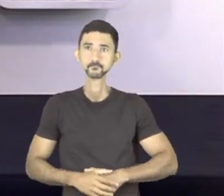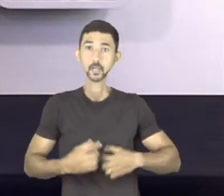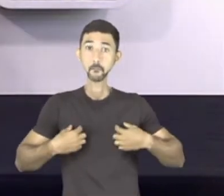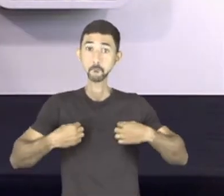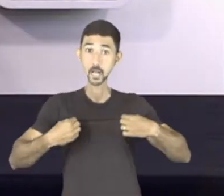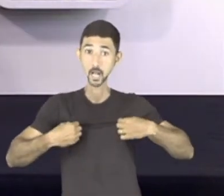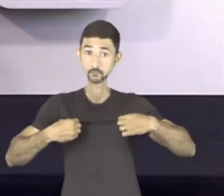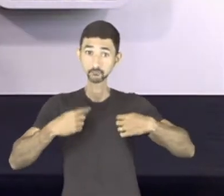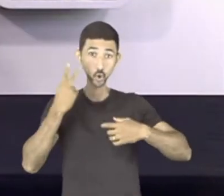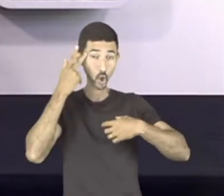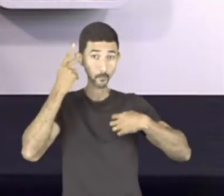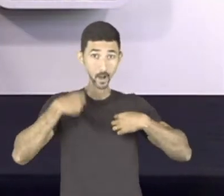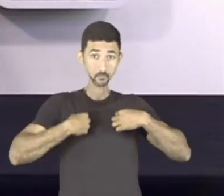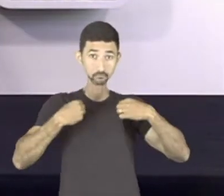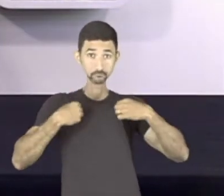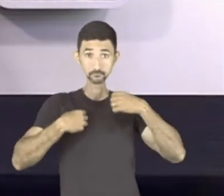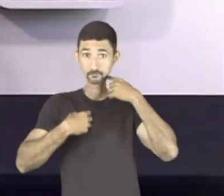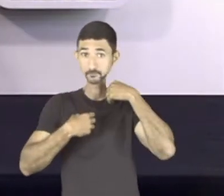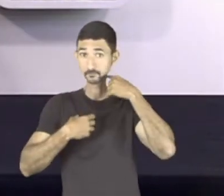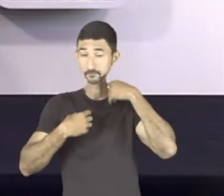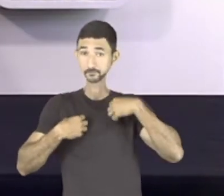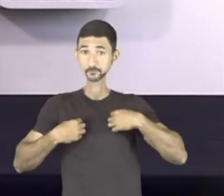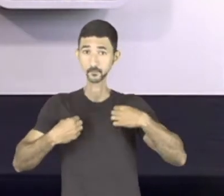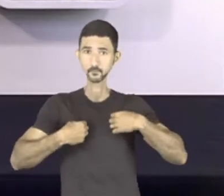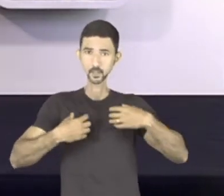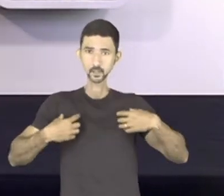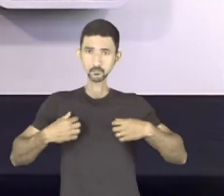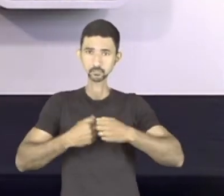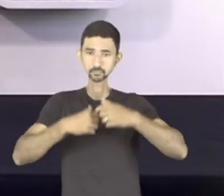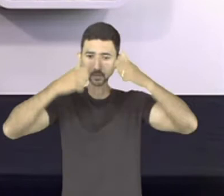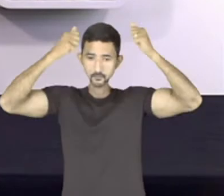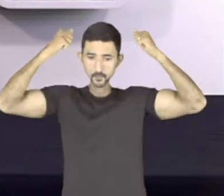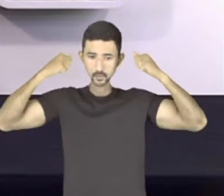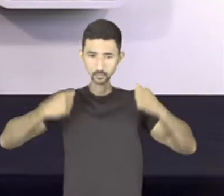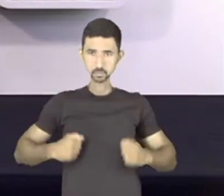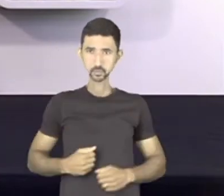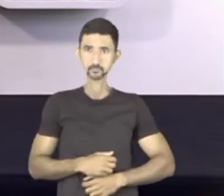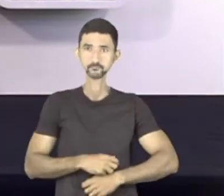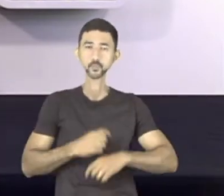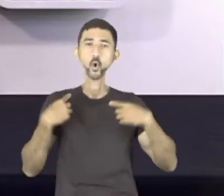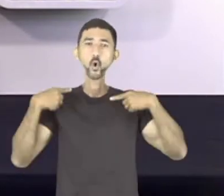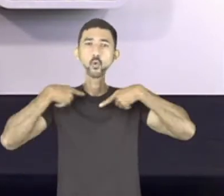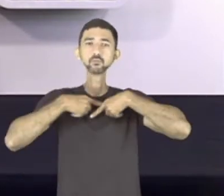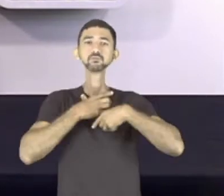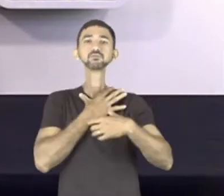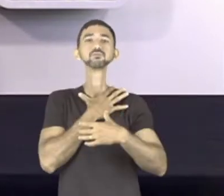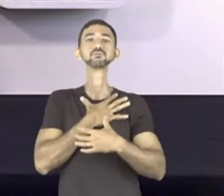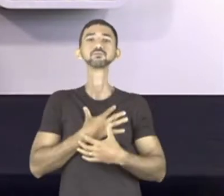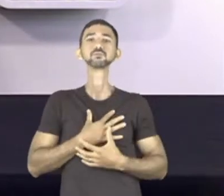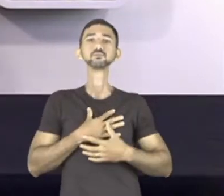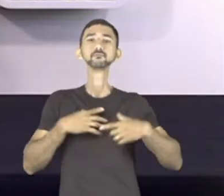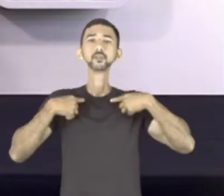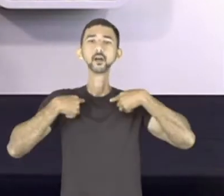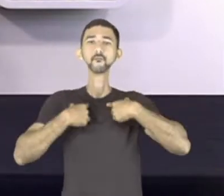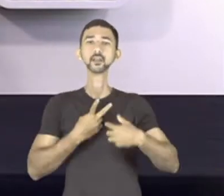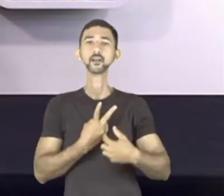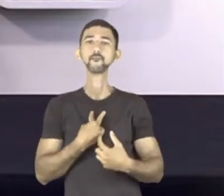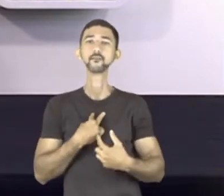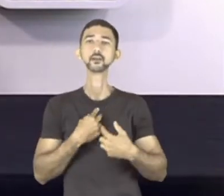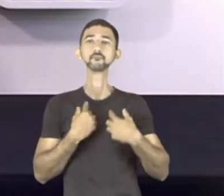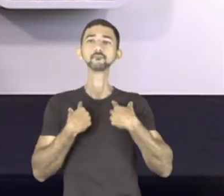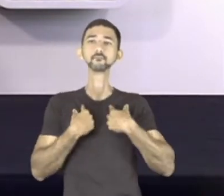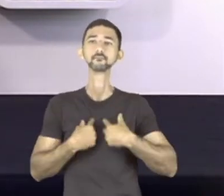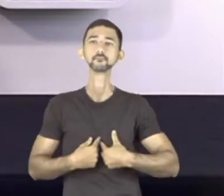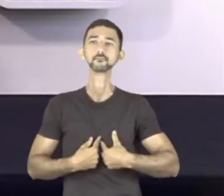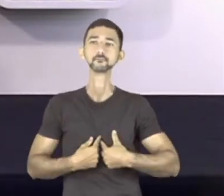uma camisa mesmo. Ela é fechada aqui no meio, tem apenas uma gola em V que vem até mais ou menos